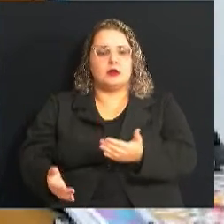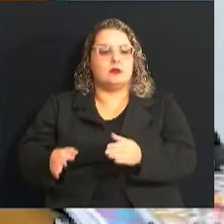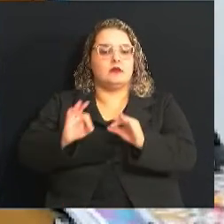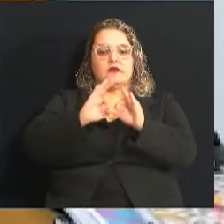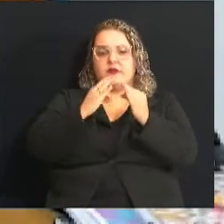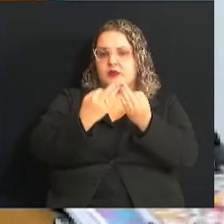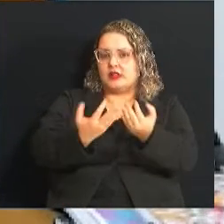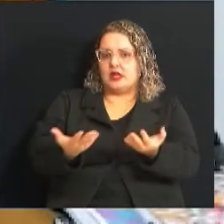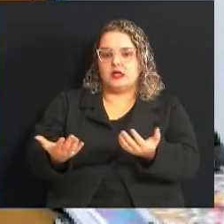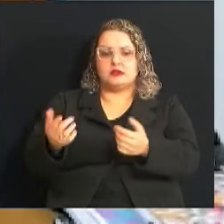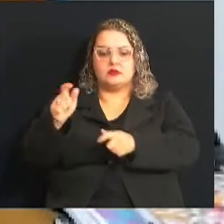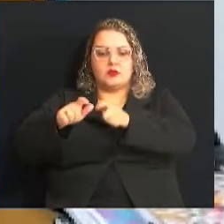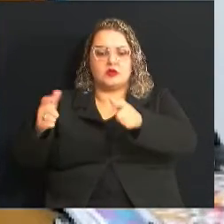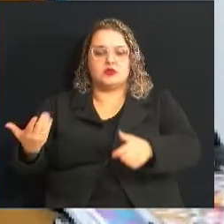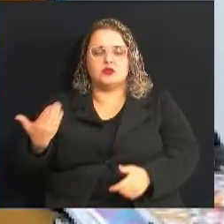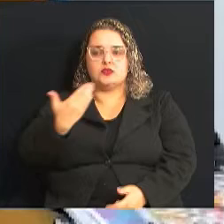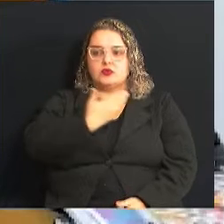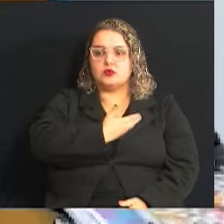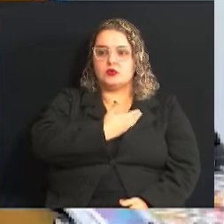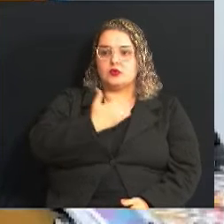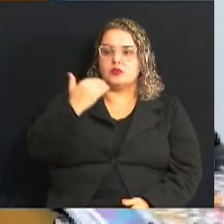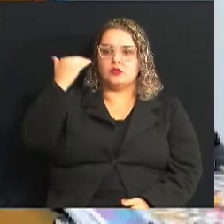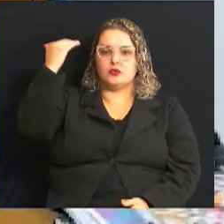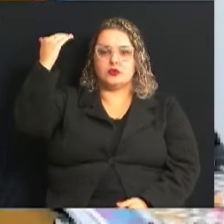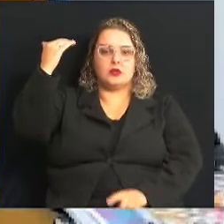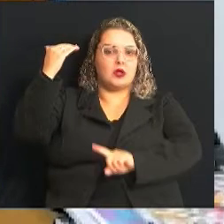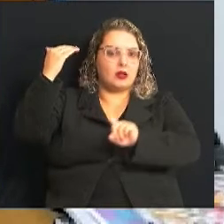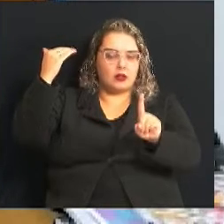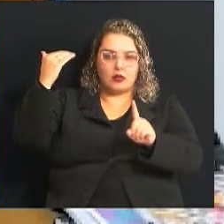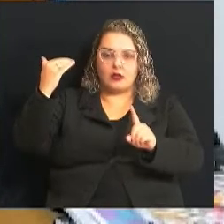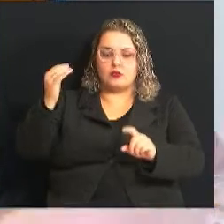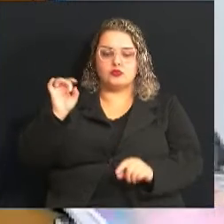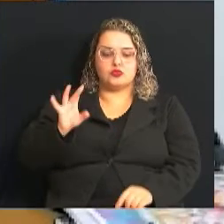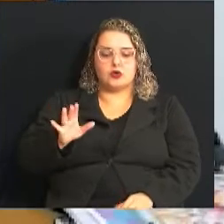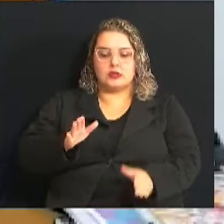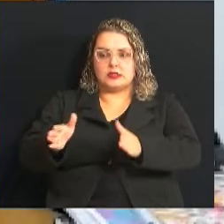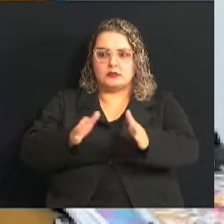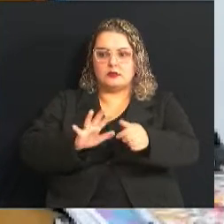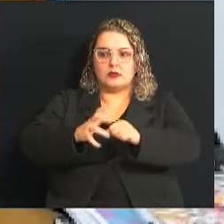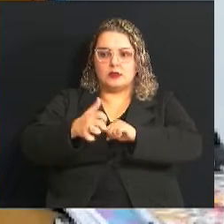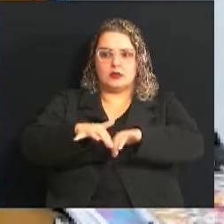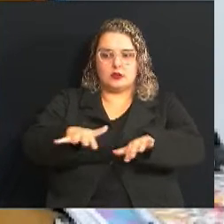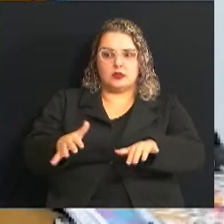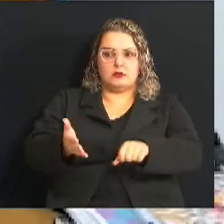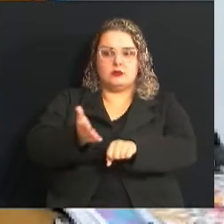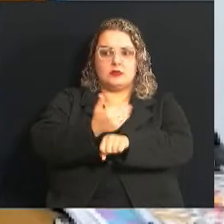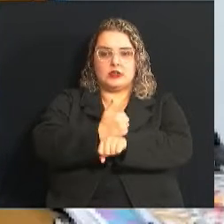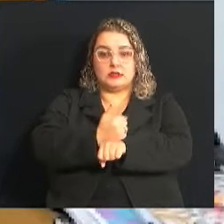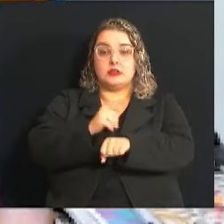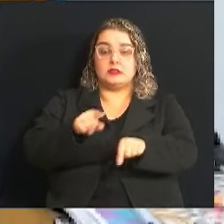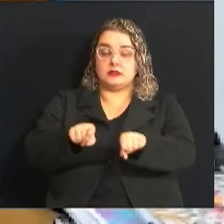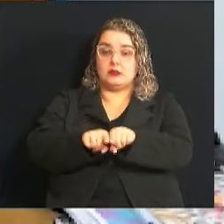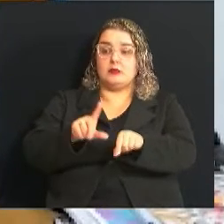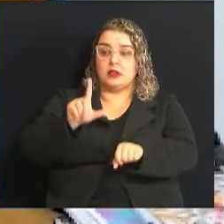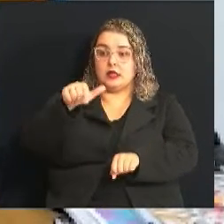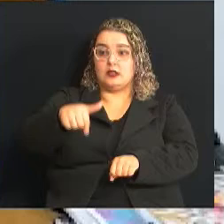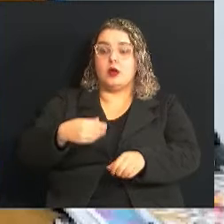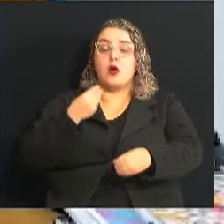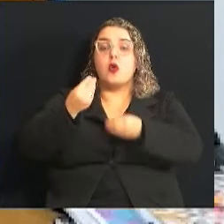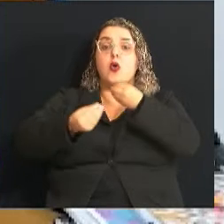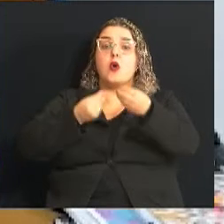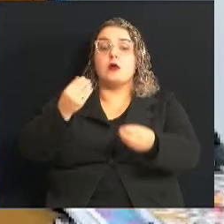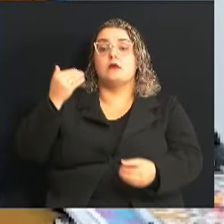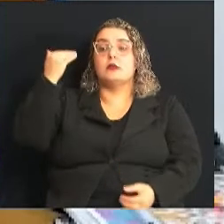enfim. E os adultos, não apenas nesse cenário da pandemia, mas antes e depois, como que esses adultos, né, se a